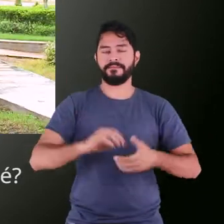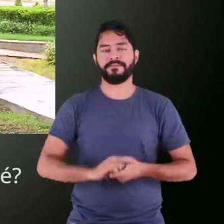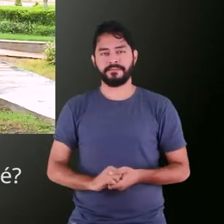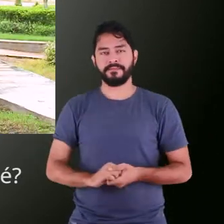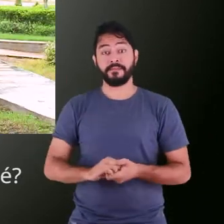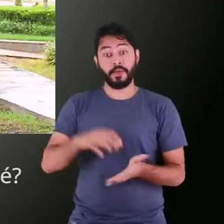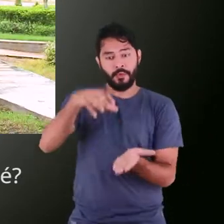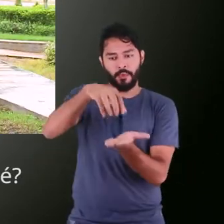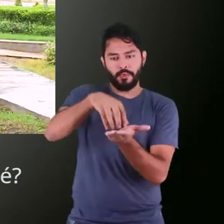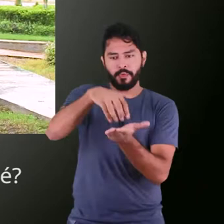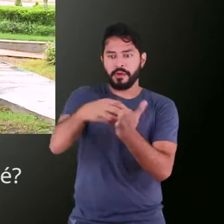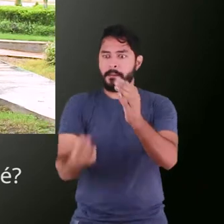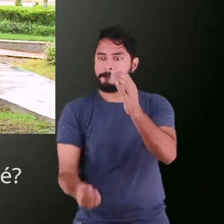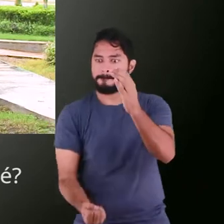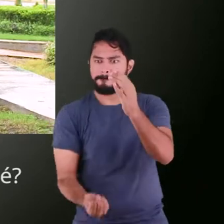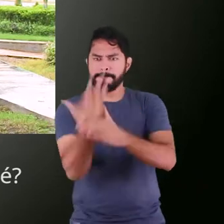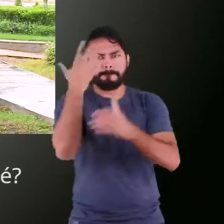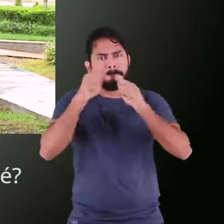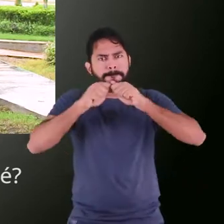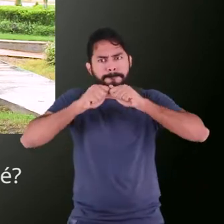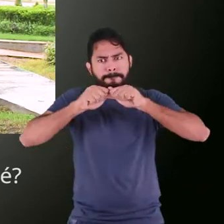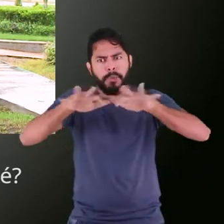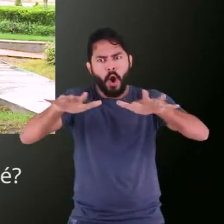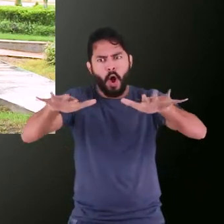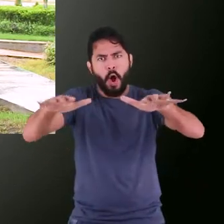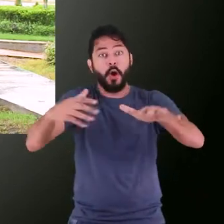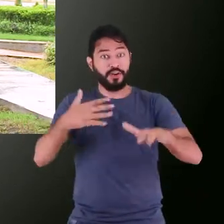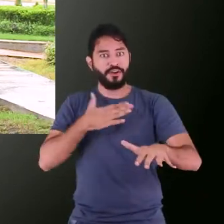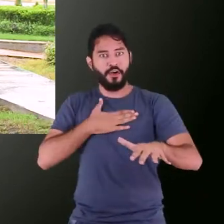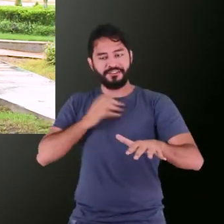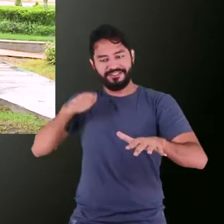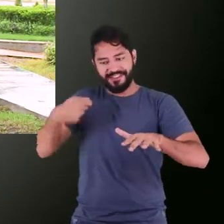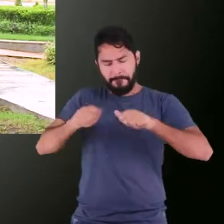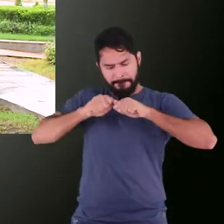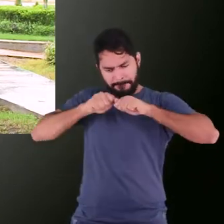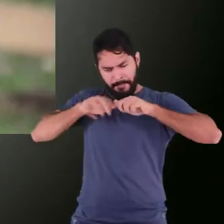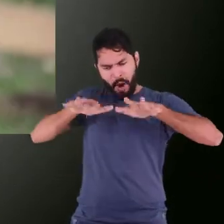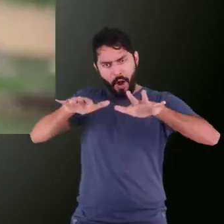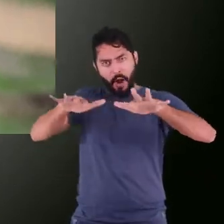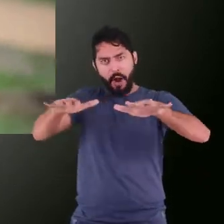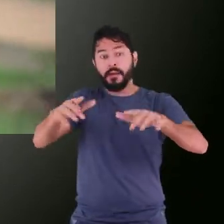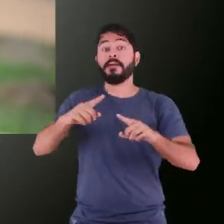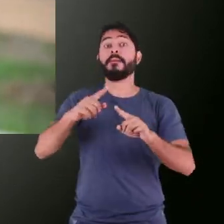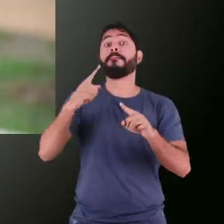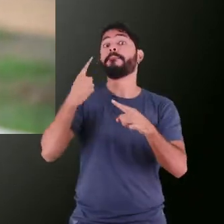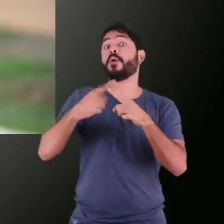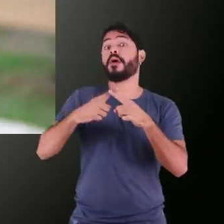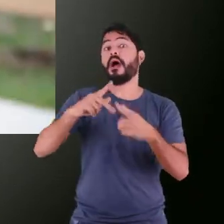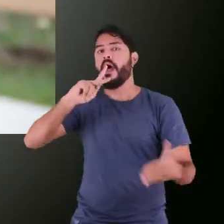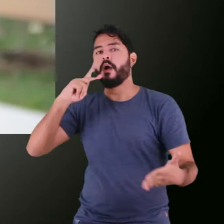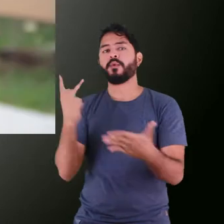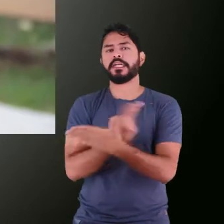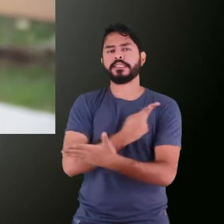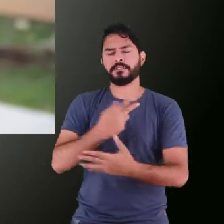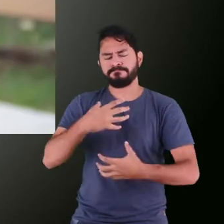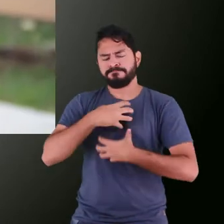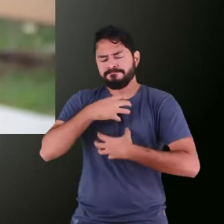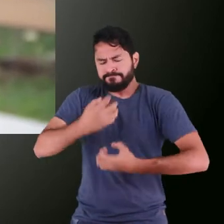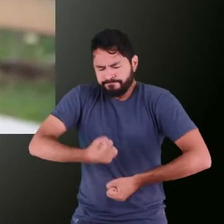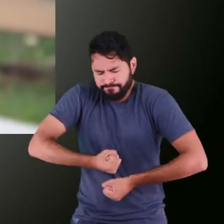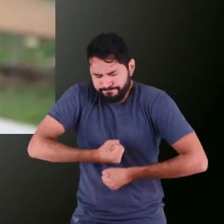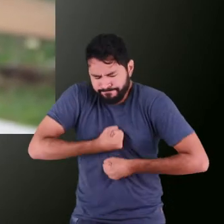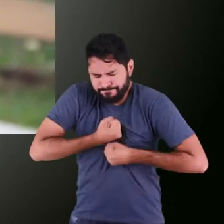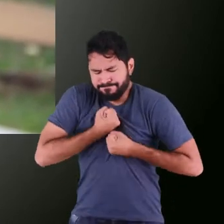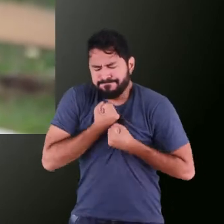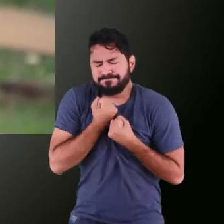que o núcleo eclodiu, eu gosto dessa palavra, né, porque ele explodiu mesmo aqui dentro, trouxe uma